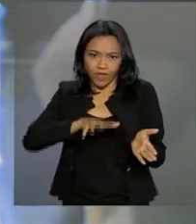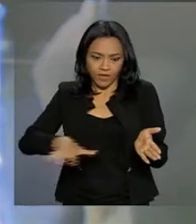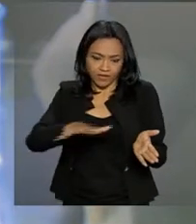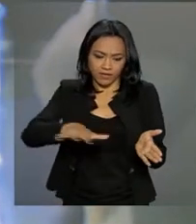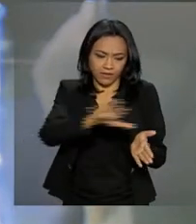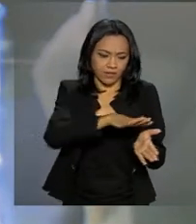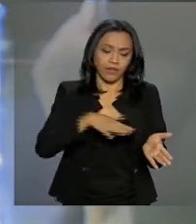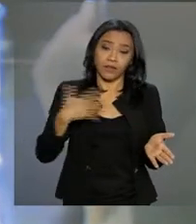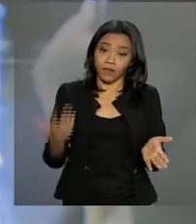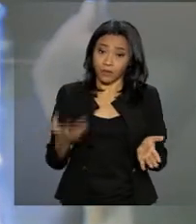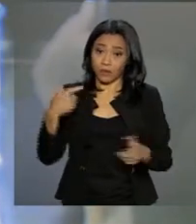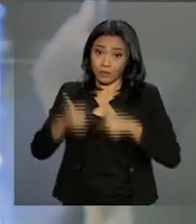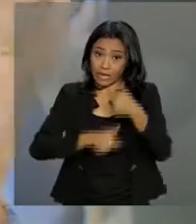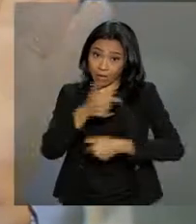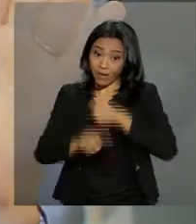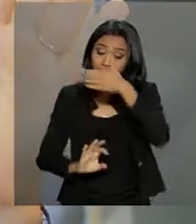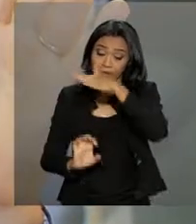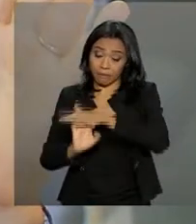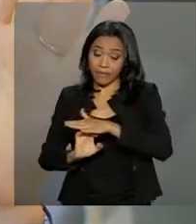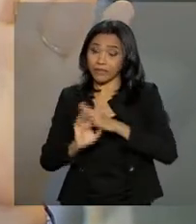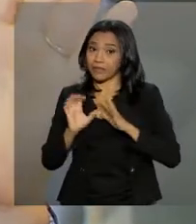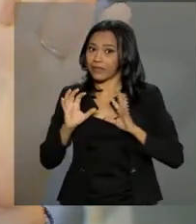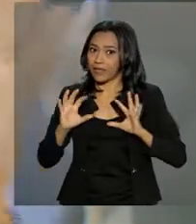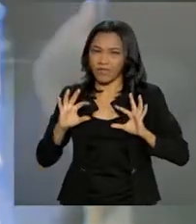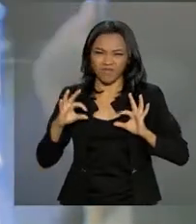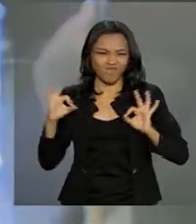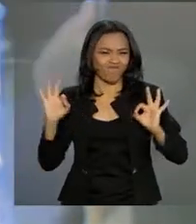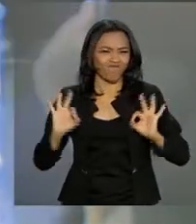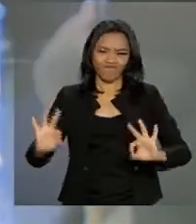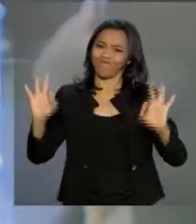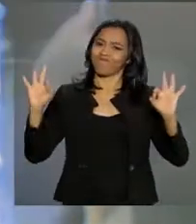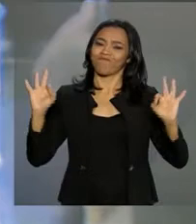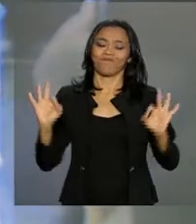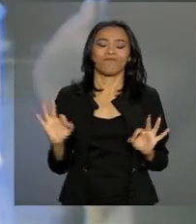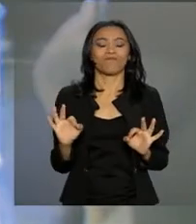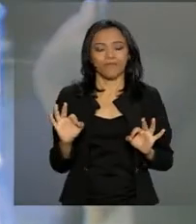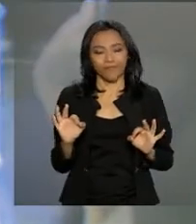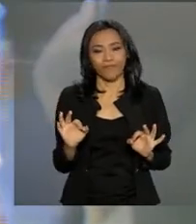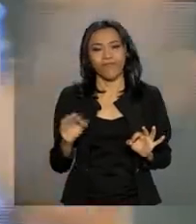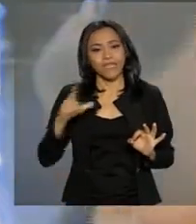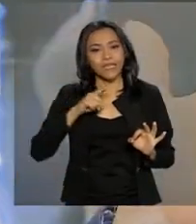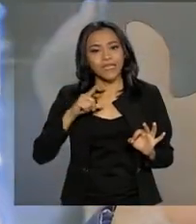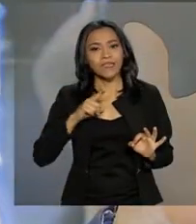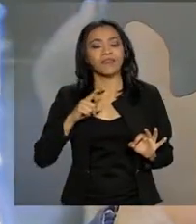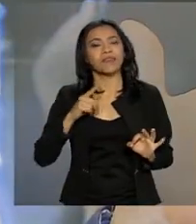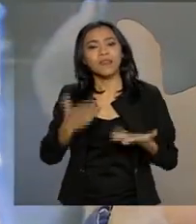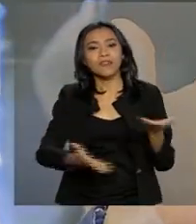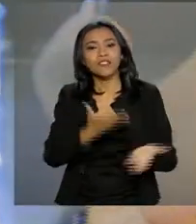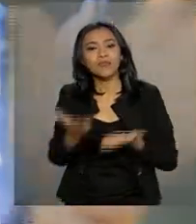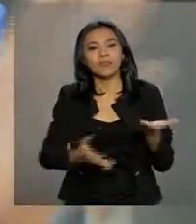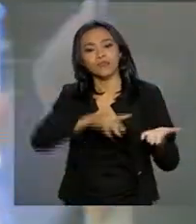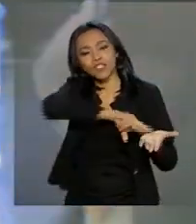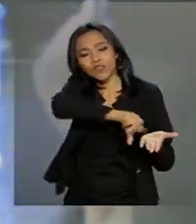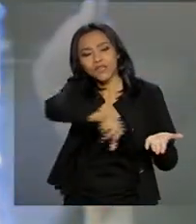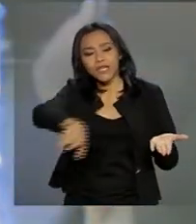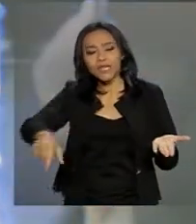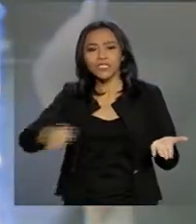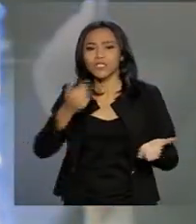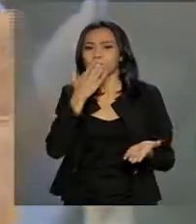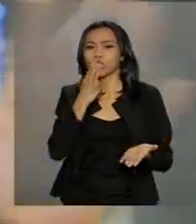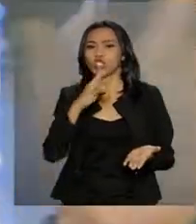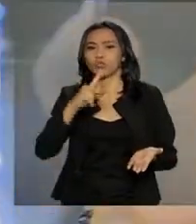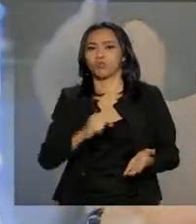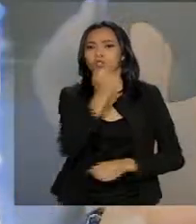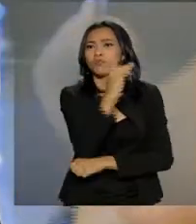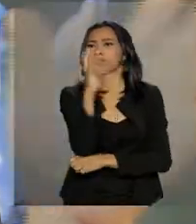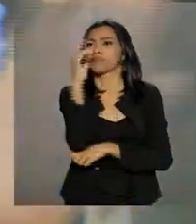Então, o trabalho da Embrapa é muito completo e que atende aos diferentes biomas brasileiros,